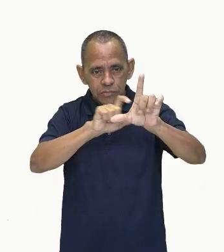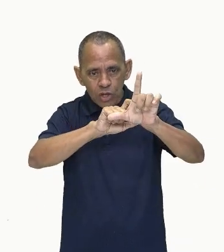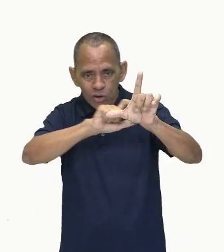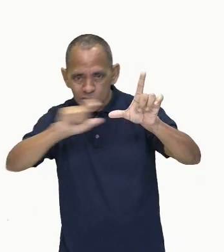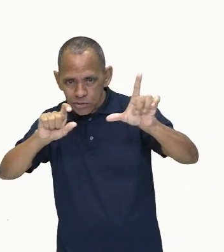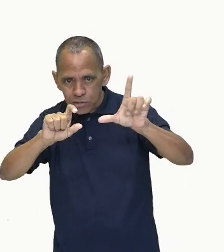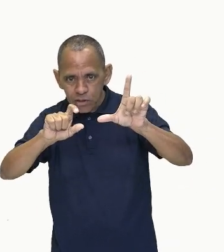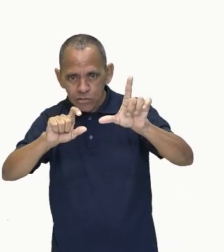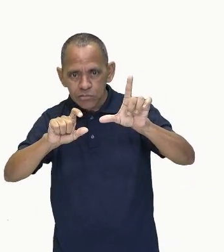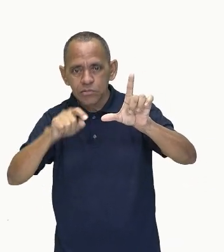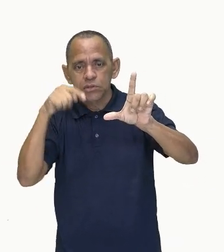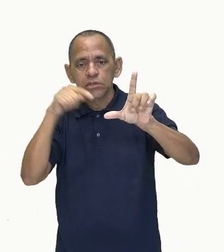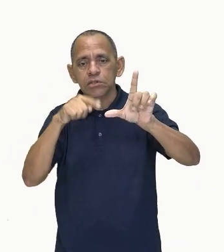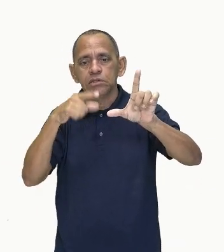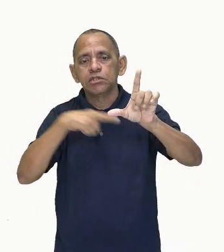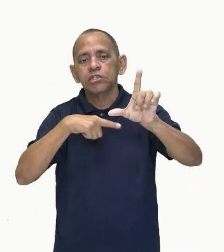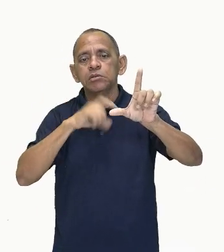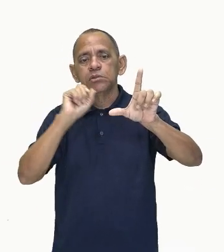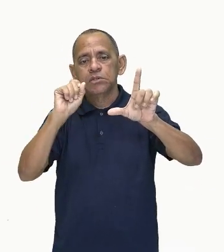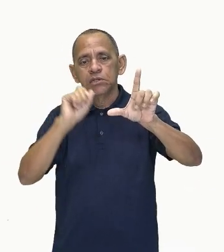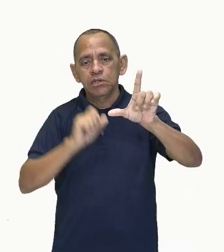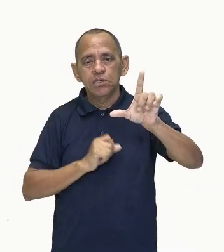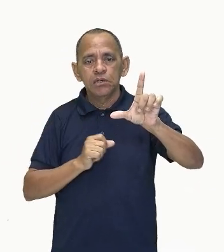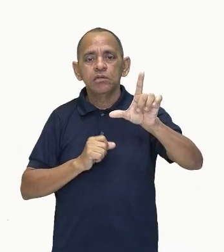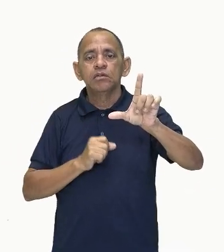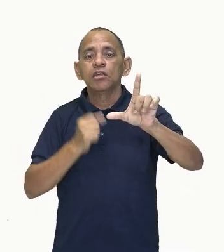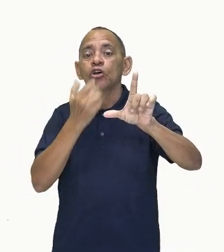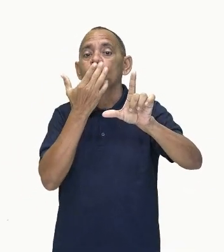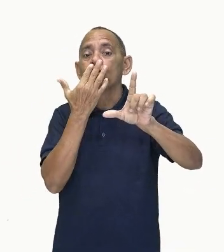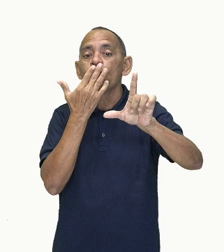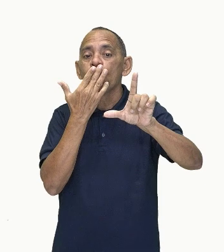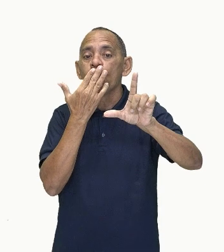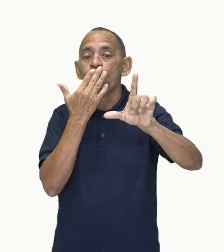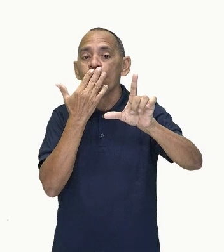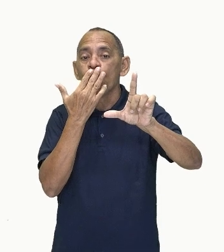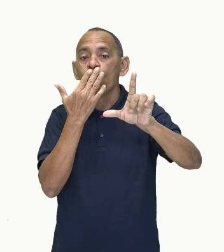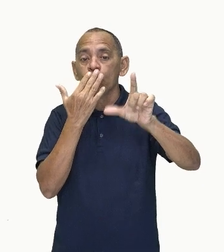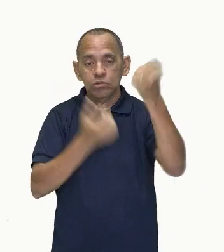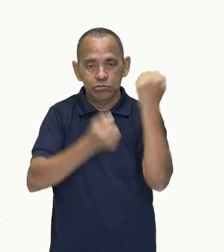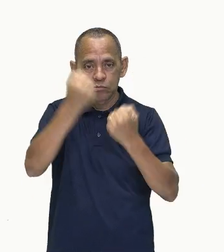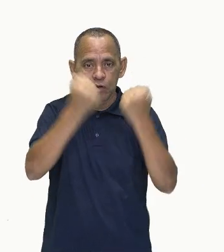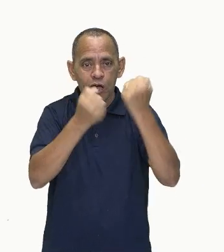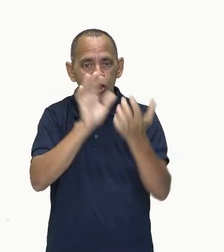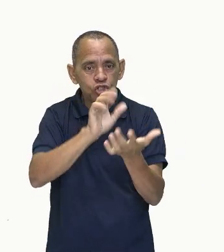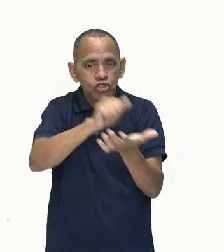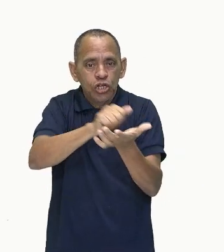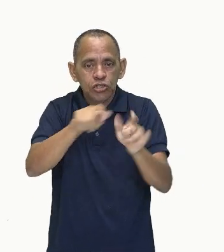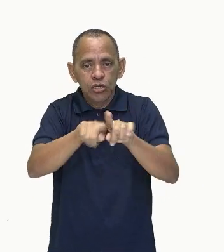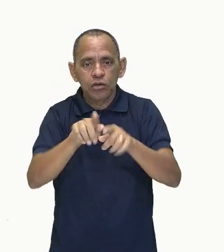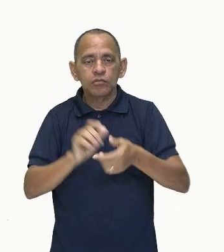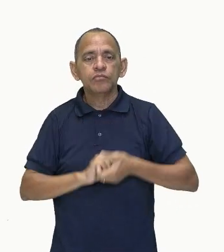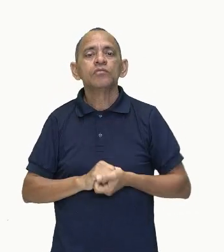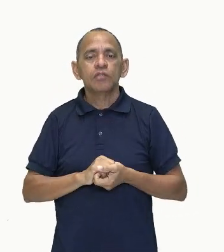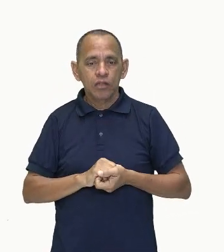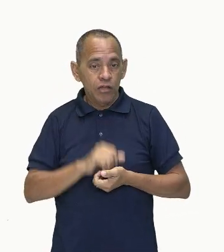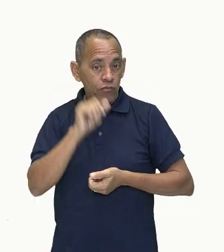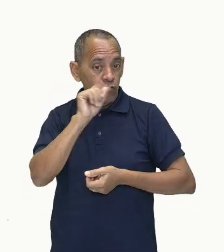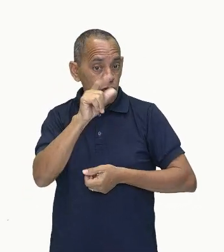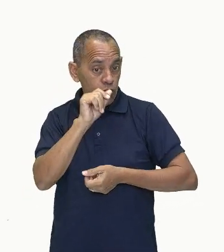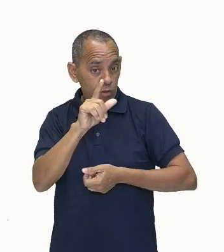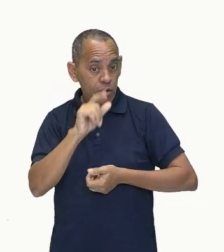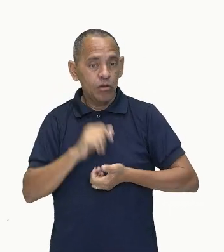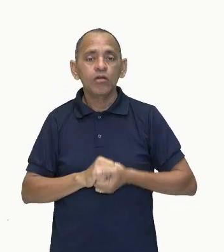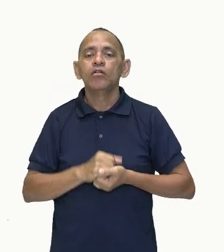No eixo horizontal, nós temos as cores que foram registradas aí, né? Vermelho, azul, prateado, preto